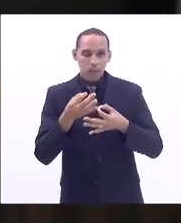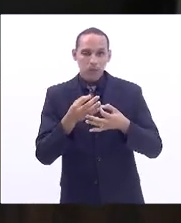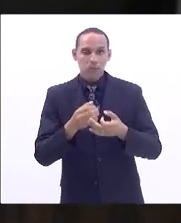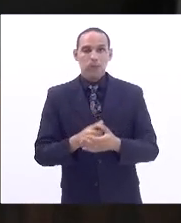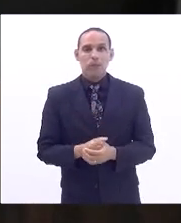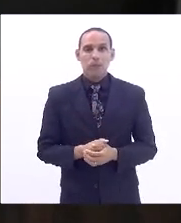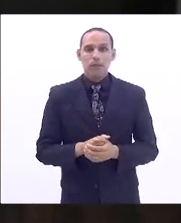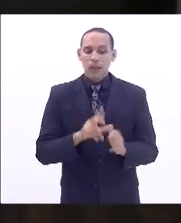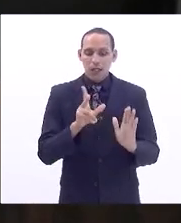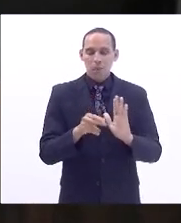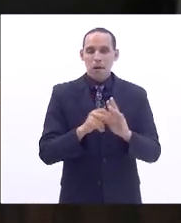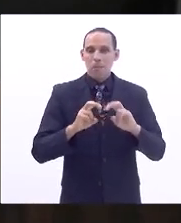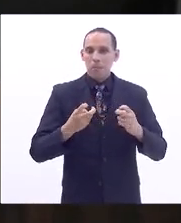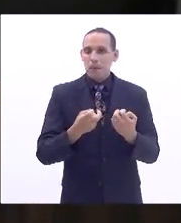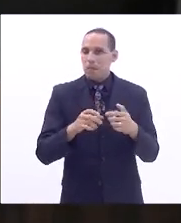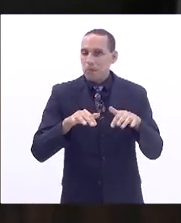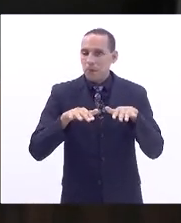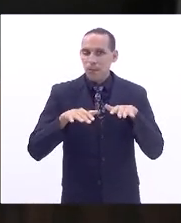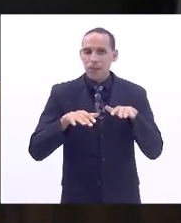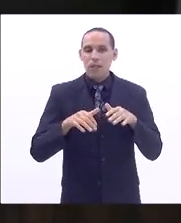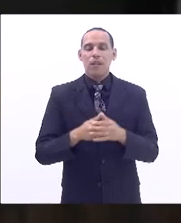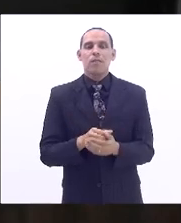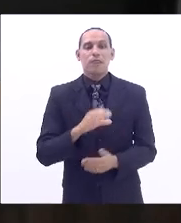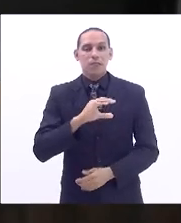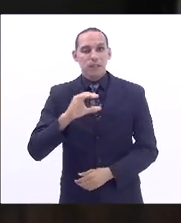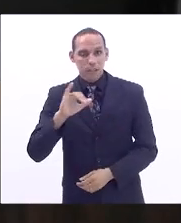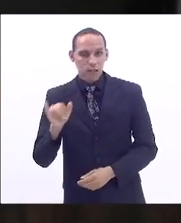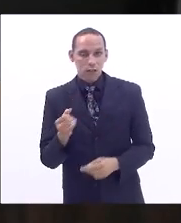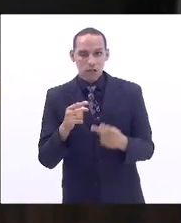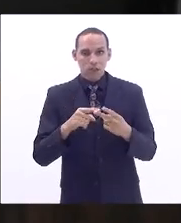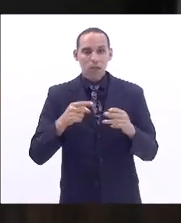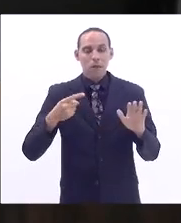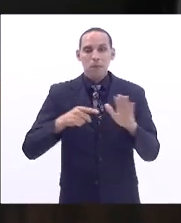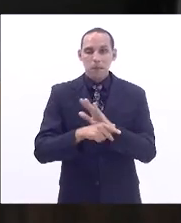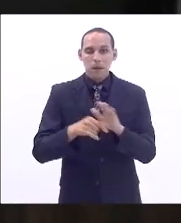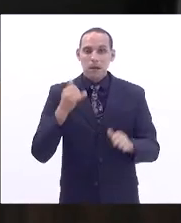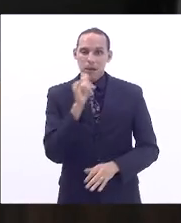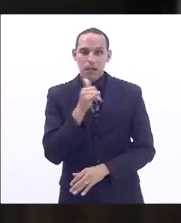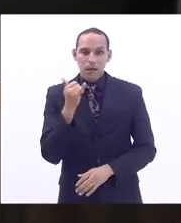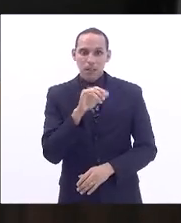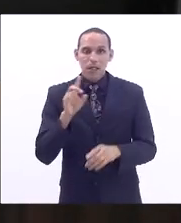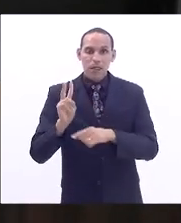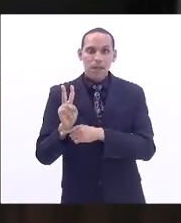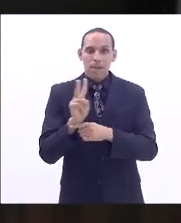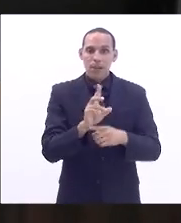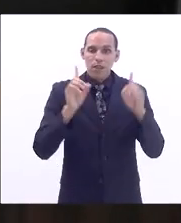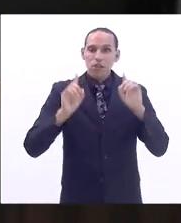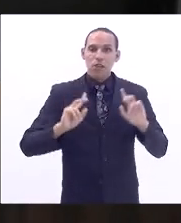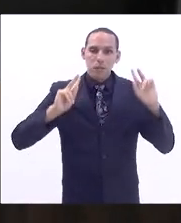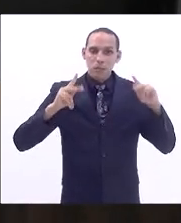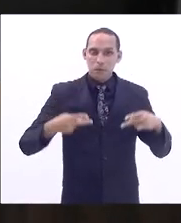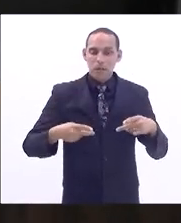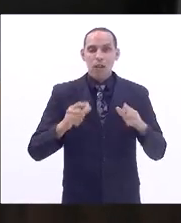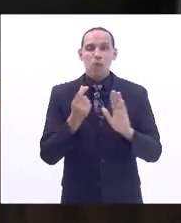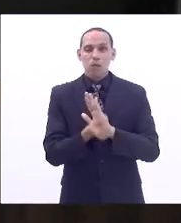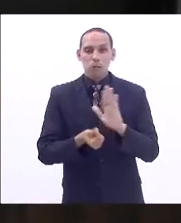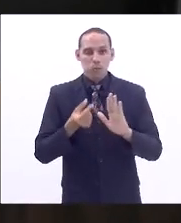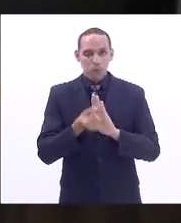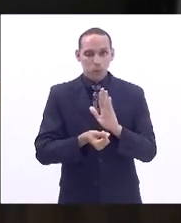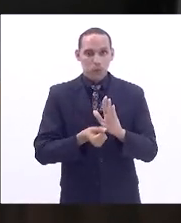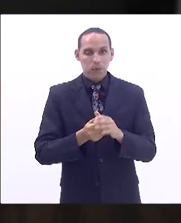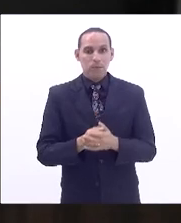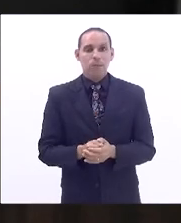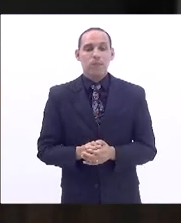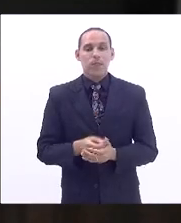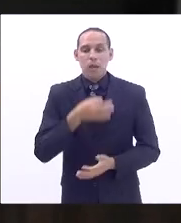sobre as emendas de plenário e das comissões de condição Justiça Minas e energia defesa direitos humanos e orçamento